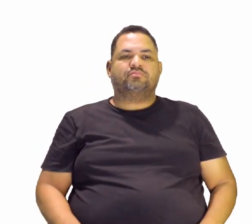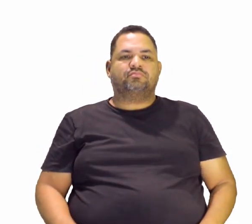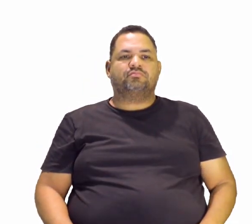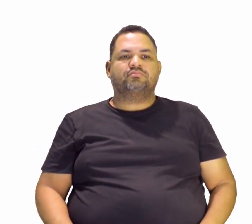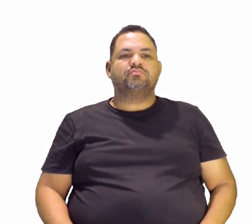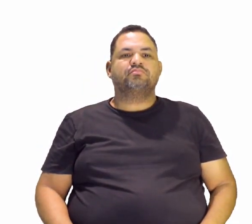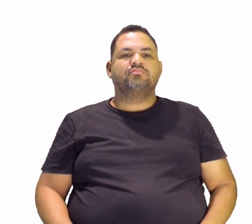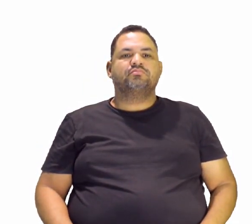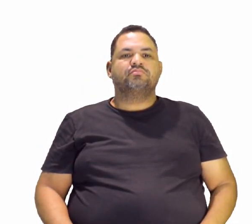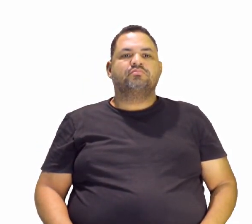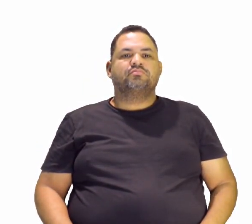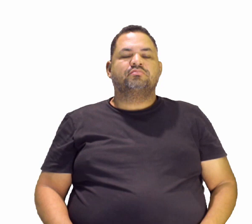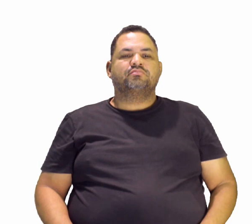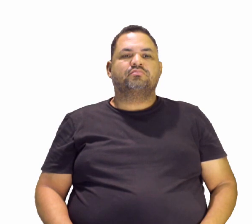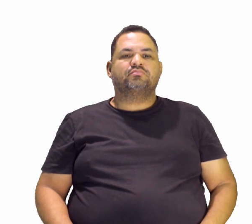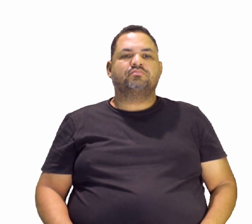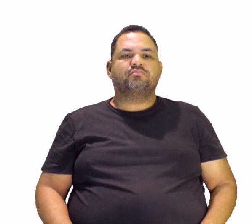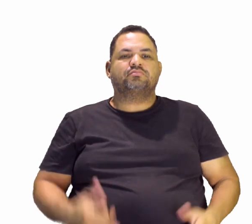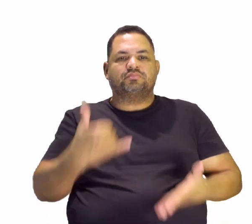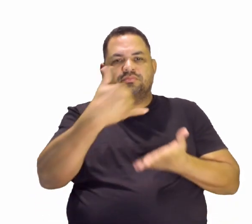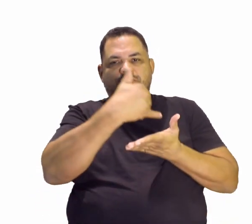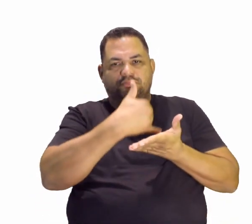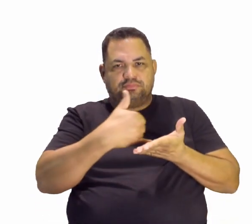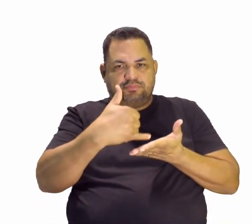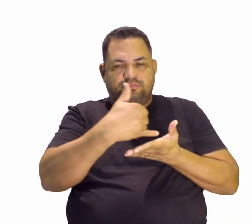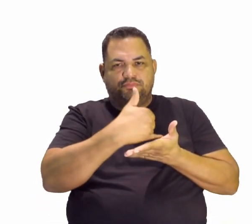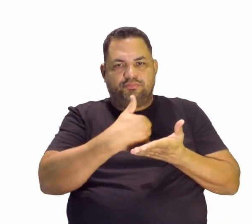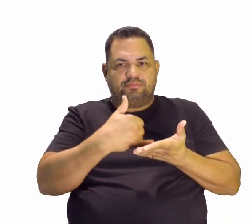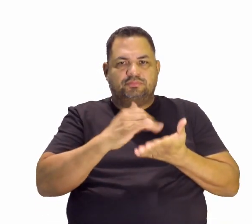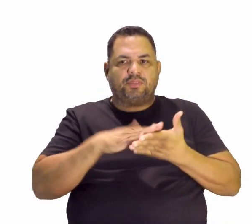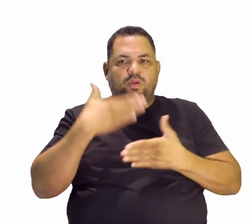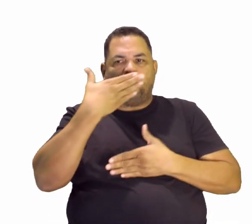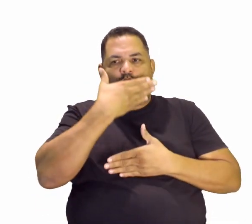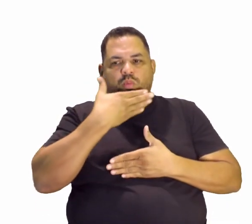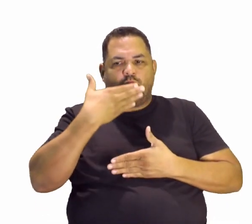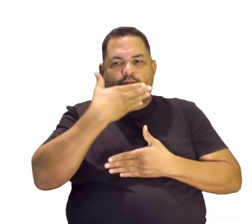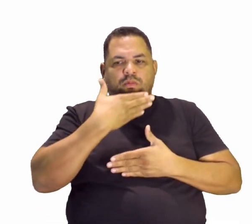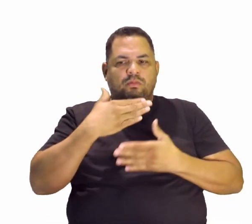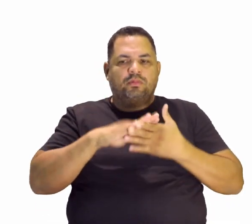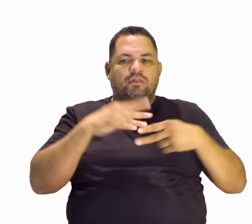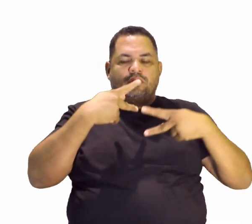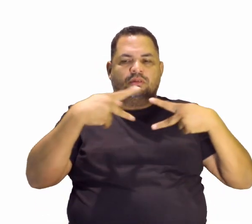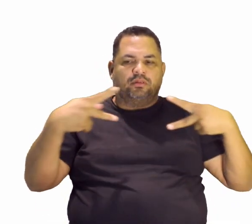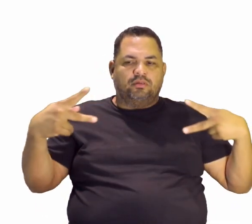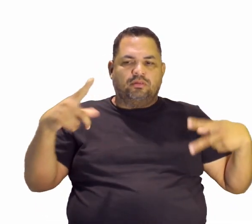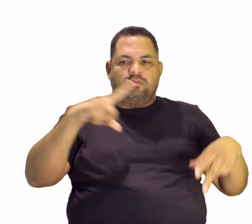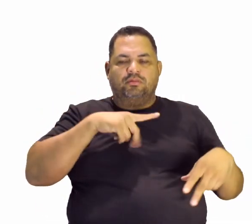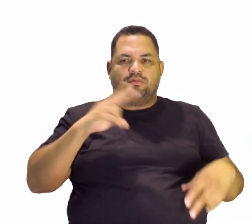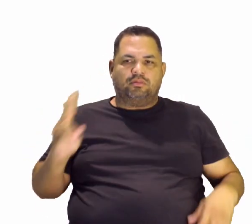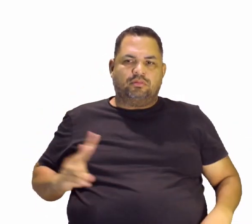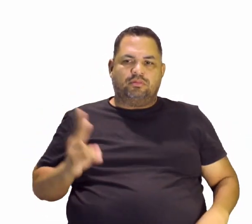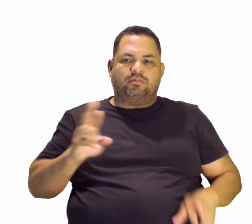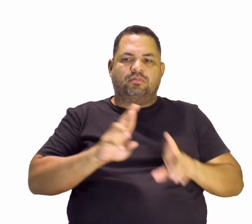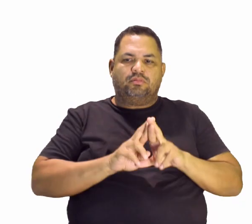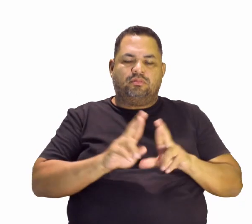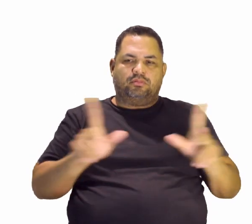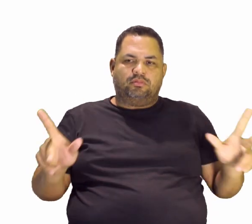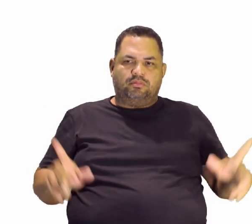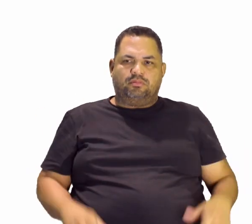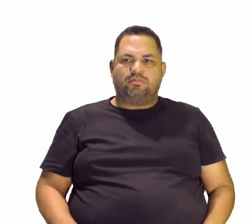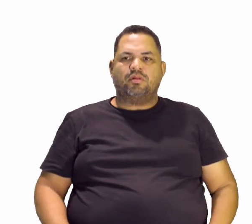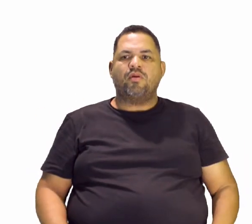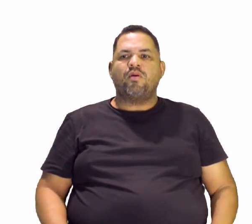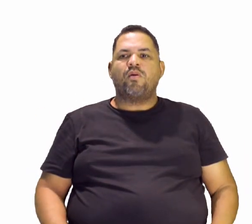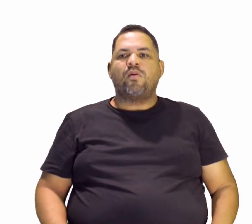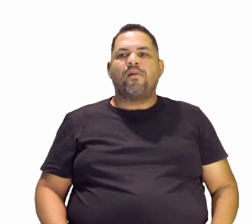presenciando. Então, os lipídios, a glicose e a proteína têm valores diferenciados. Agora vamos perceber